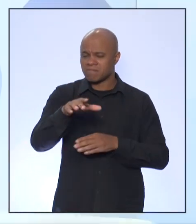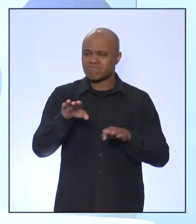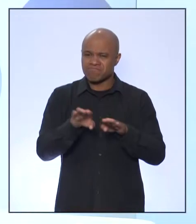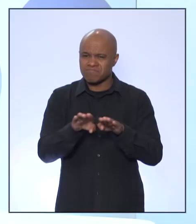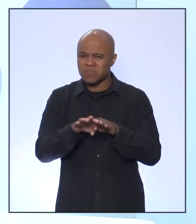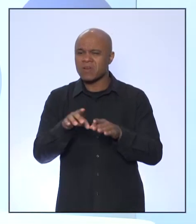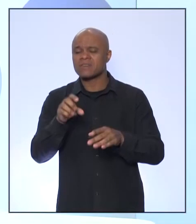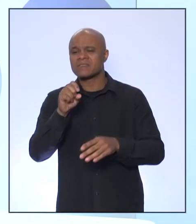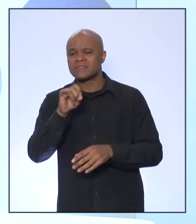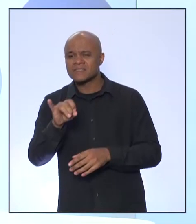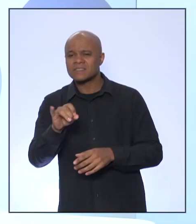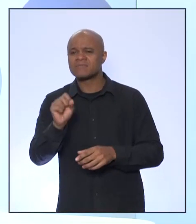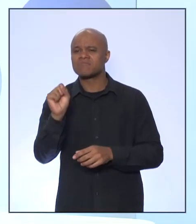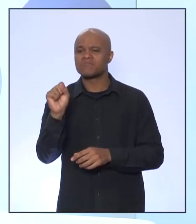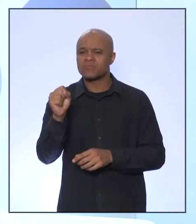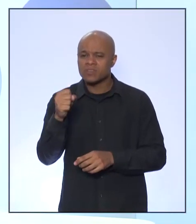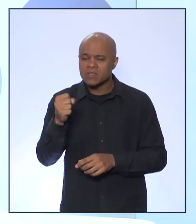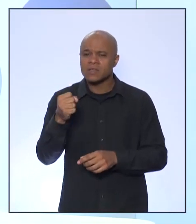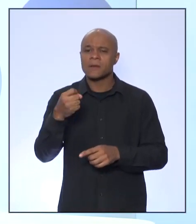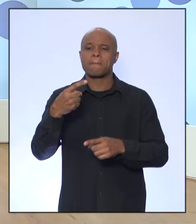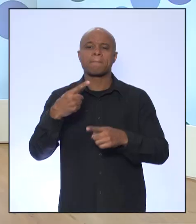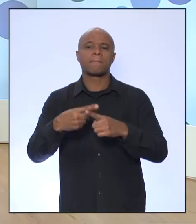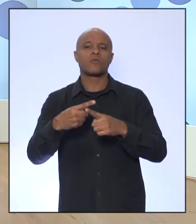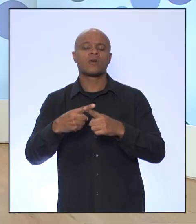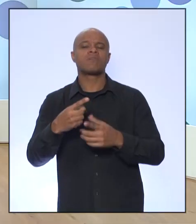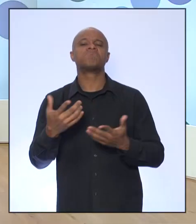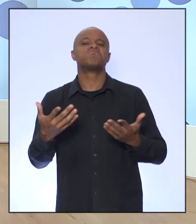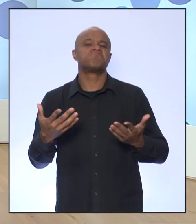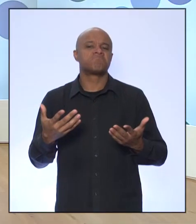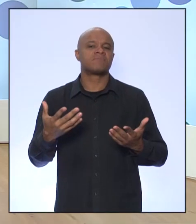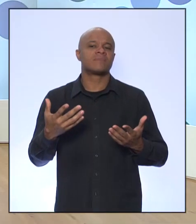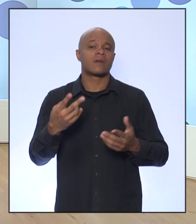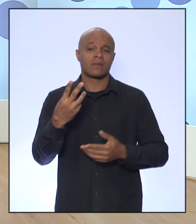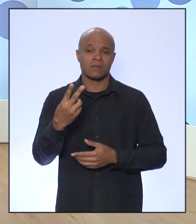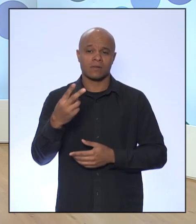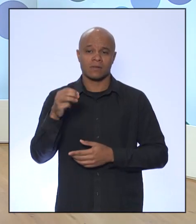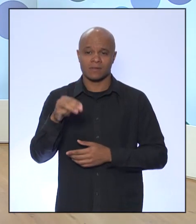quê? Justifique a sua resposta. Vamos deixar 2 minutos? Sim.